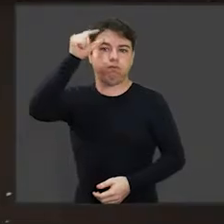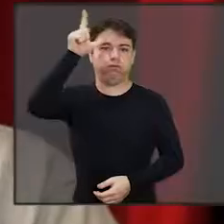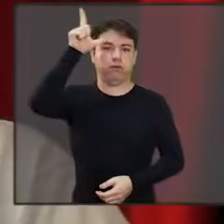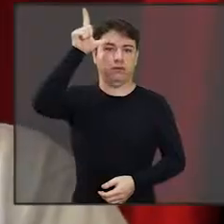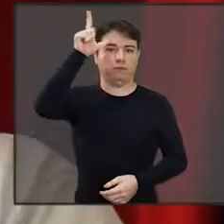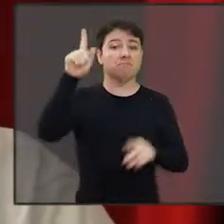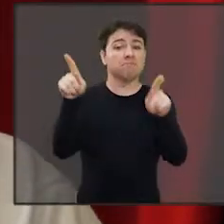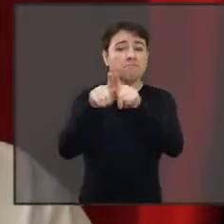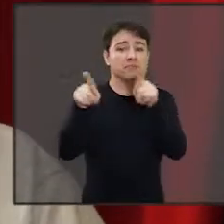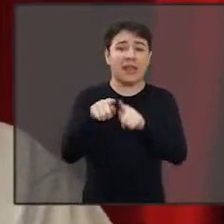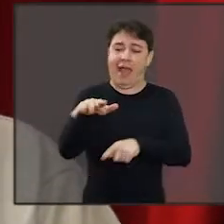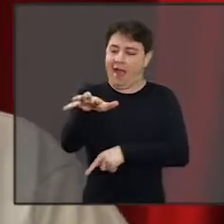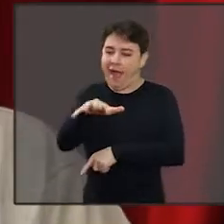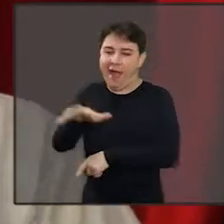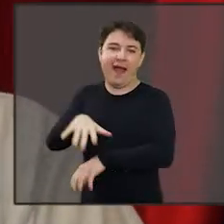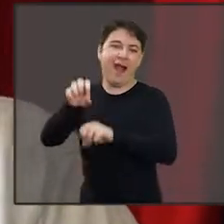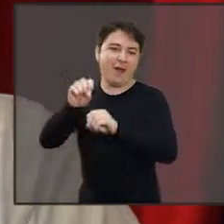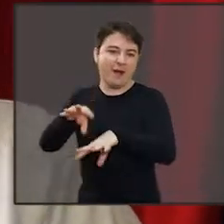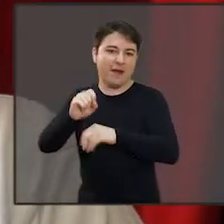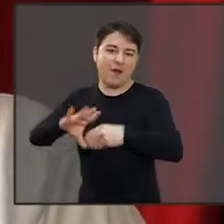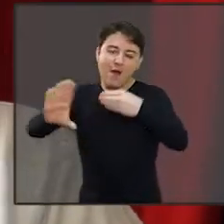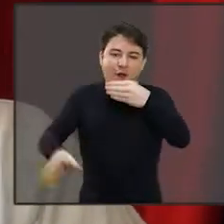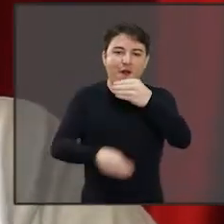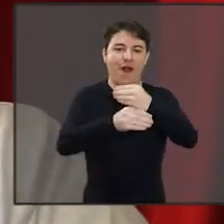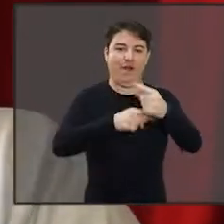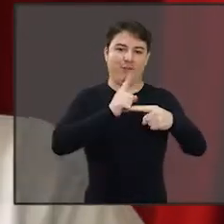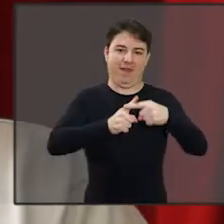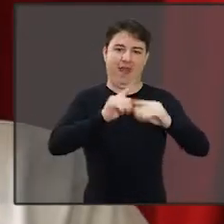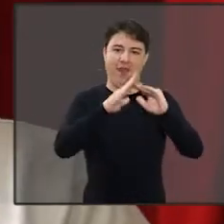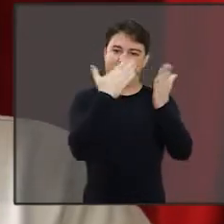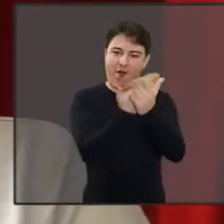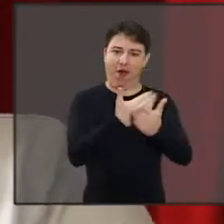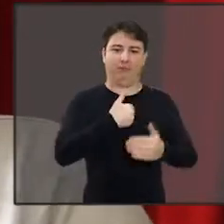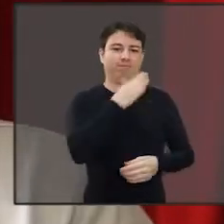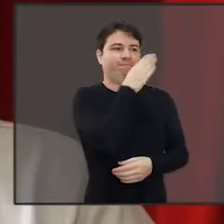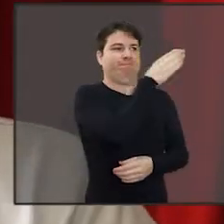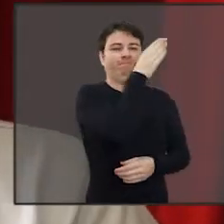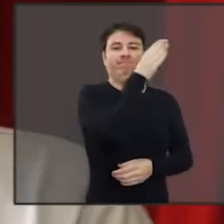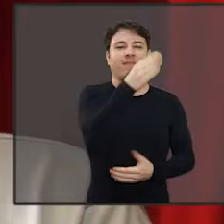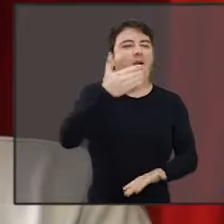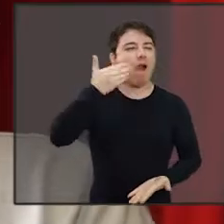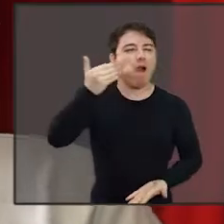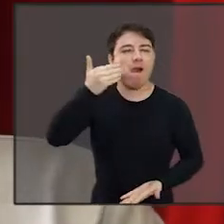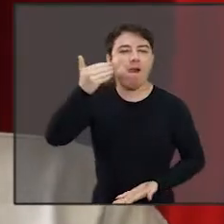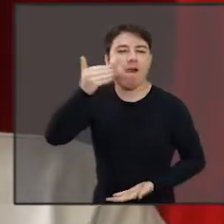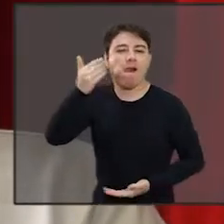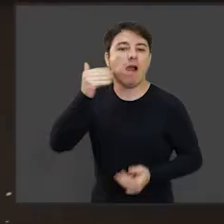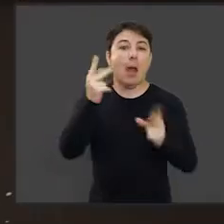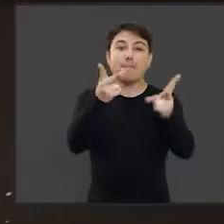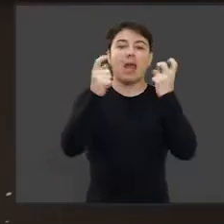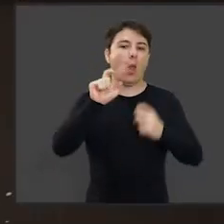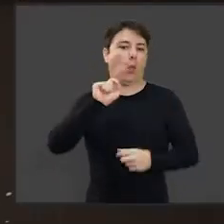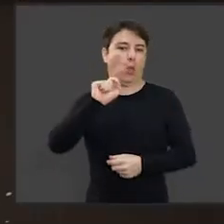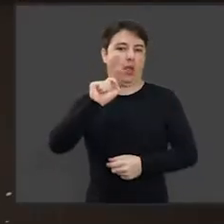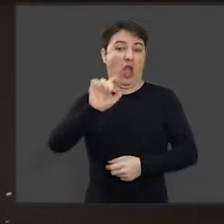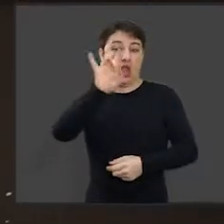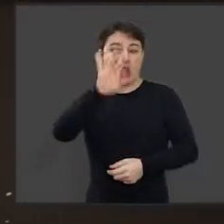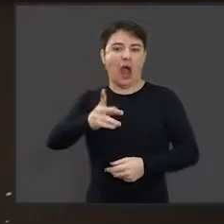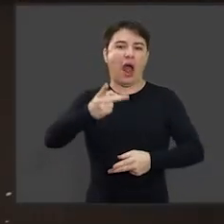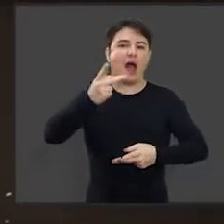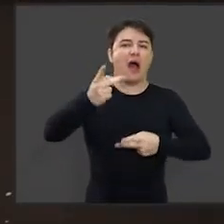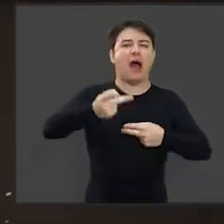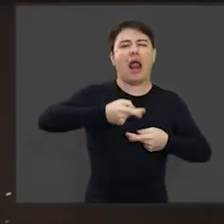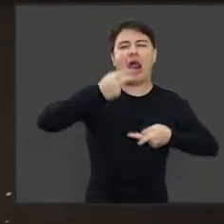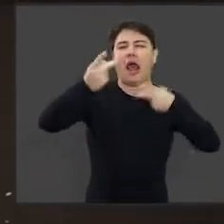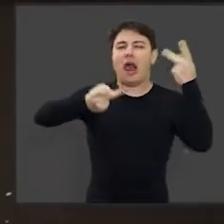do indivíduo. E aí eu trago a experiência com a educação também, de ter vivenciado várias escolas, que não é meramente o